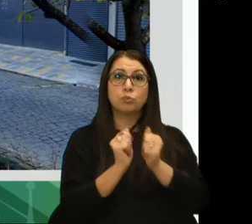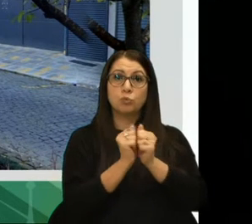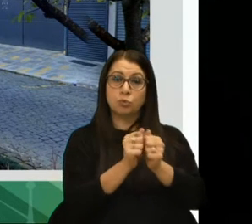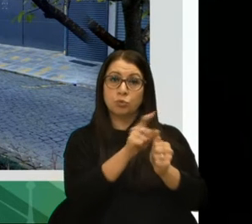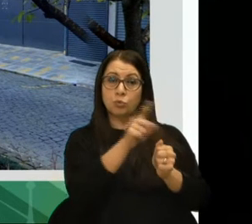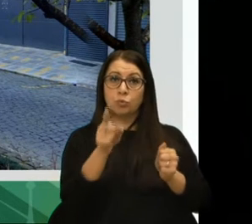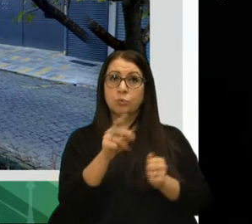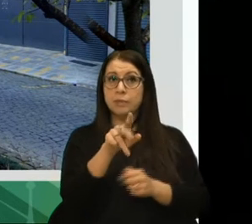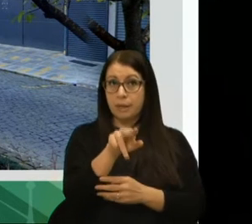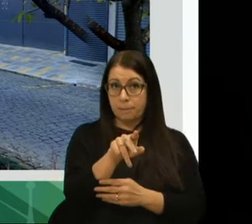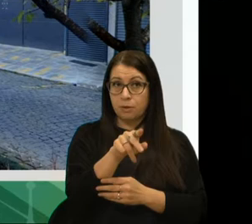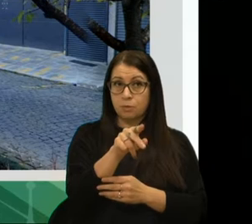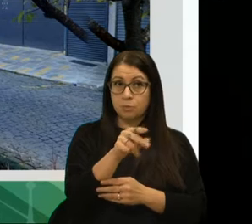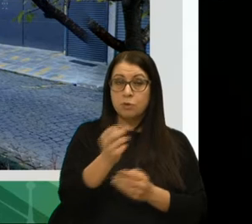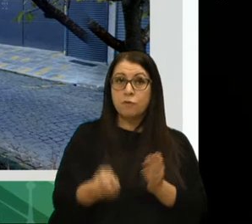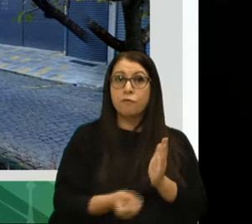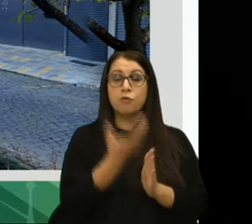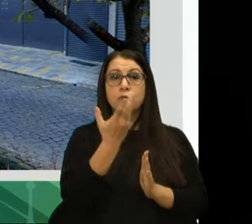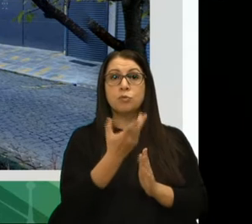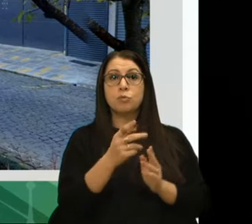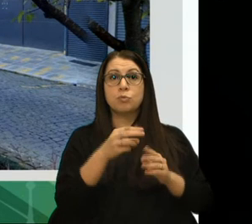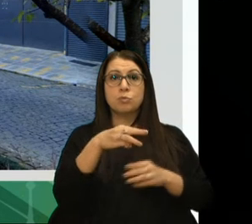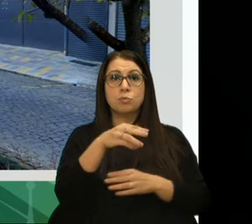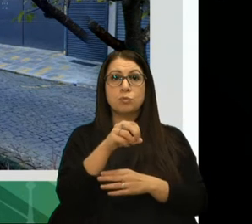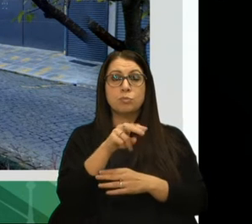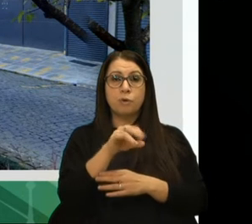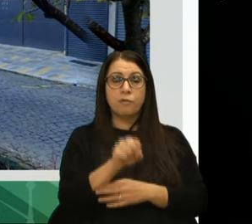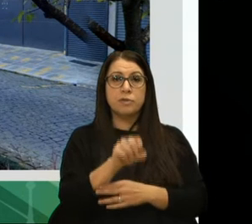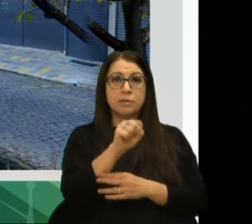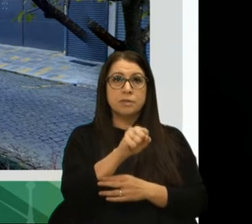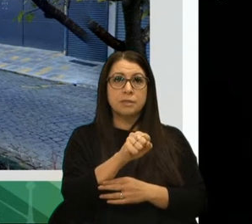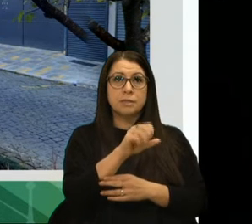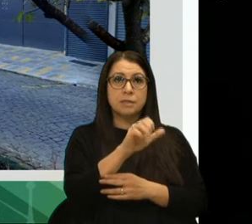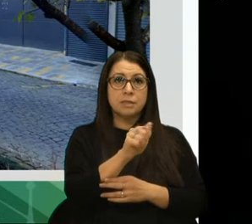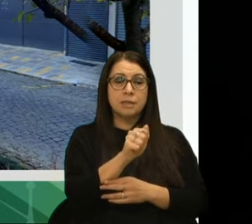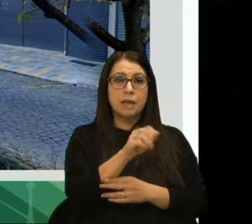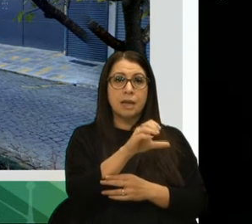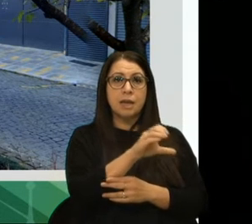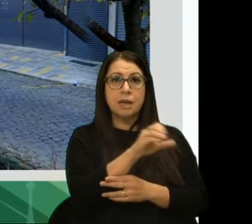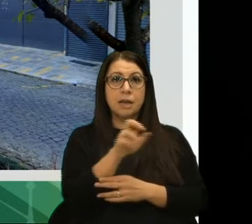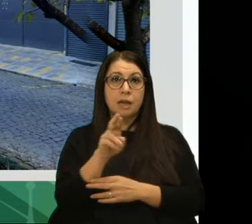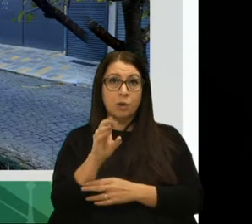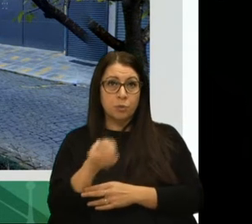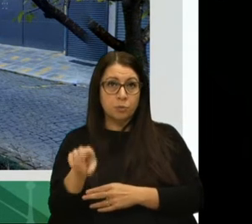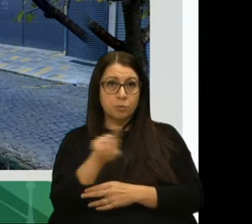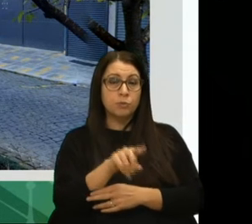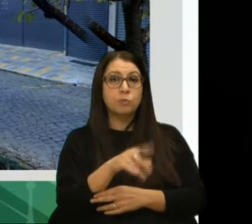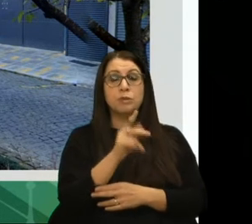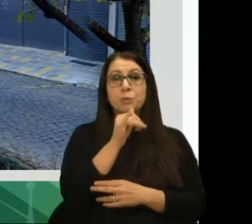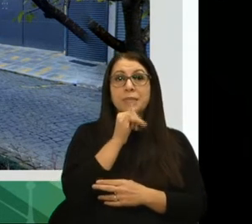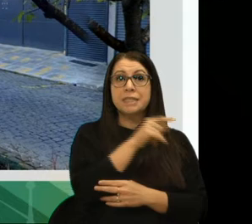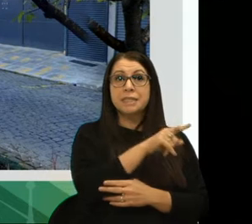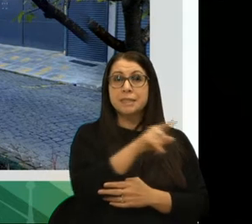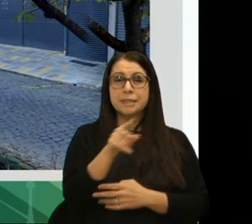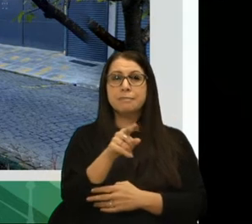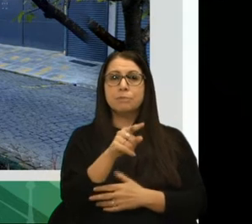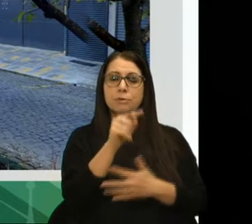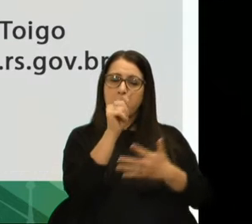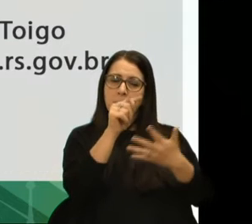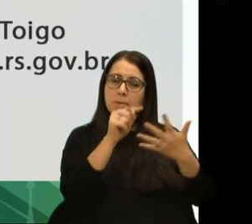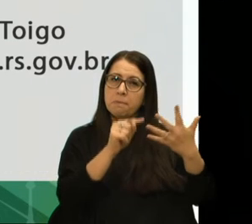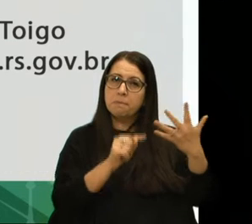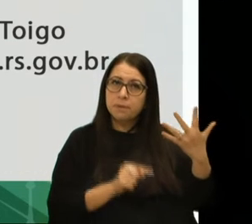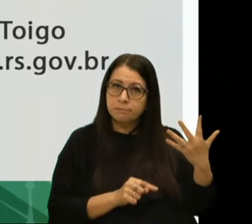com os seus irmãos, fundou as indústrias de móveis Sacaro. Então, o artesanato precisa estar presente. Coloquei um exemplo de tantos que nós